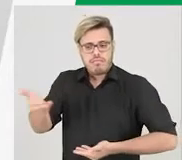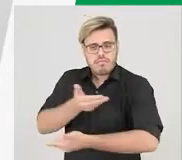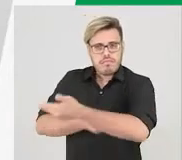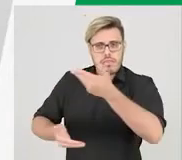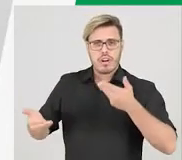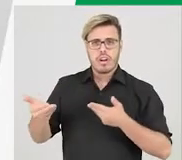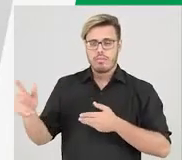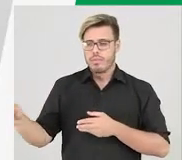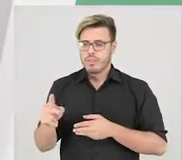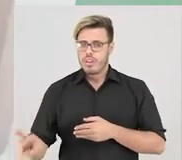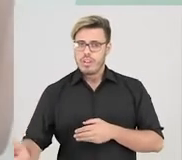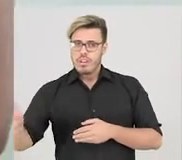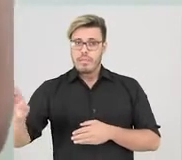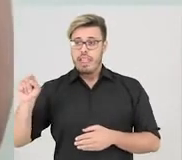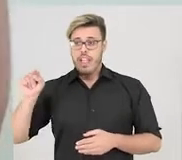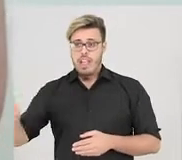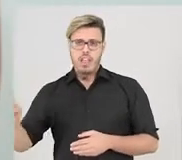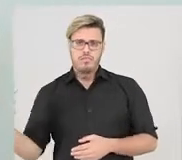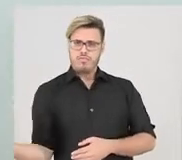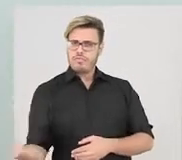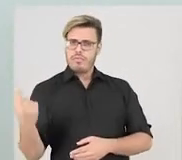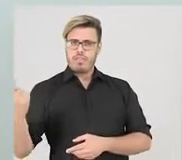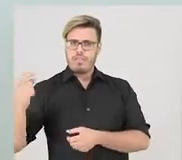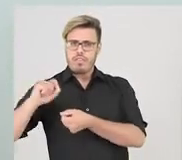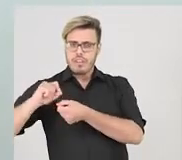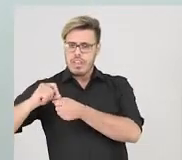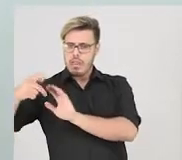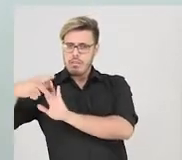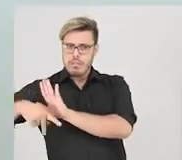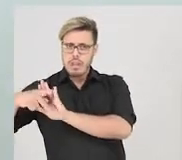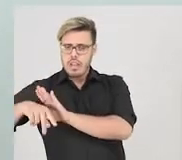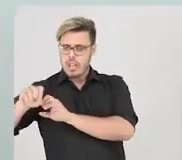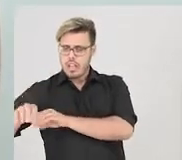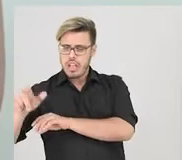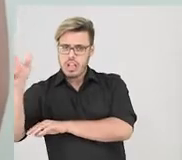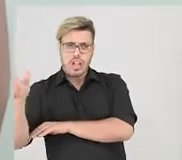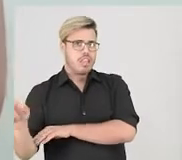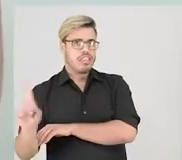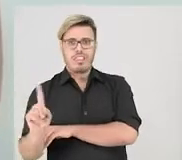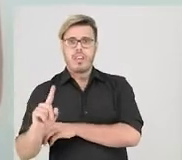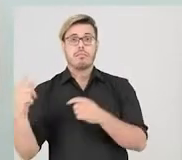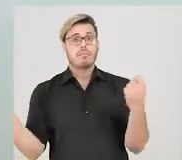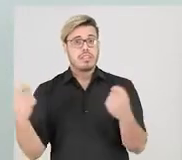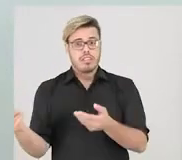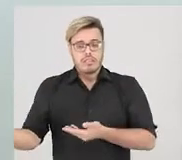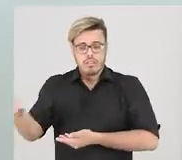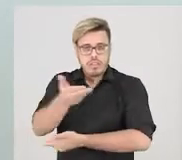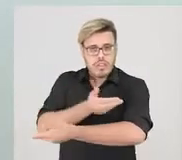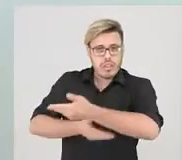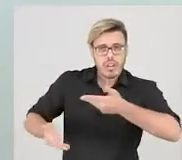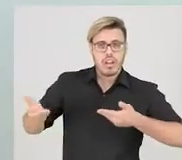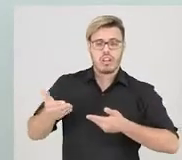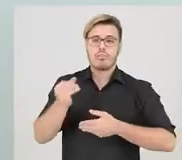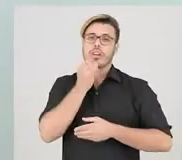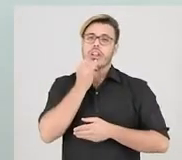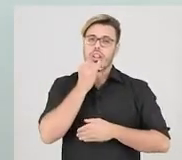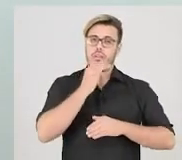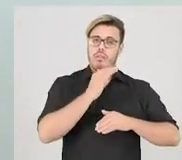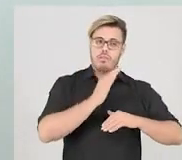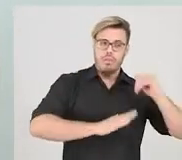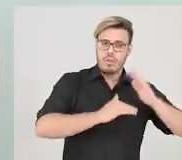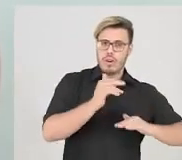educacional individualizado sozinho, ele precisa do regente, porque ele não domina as especificidades